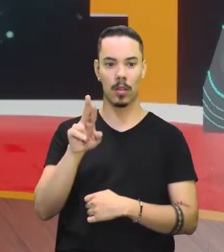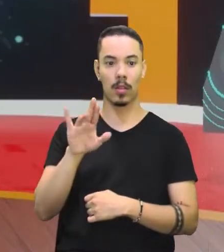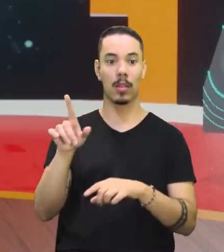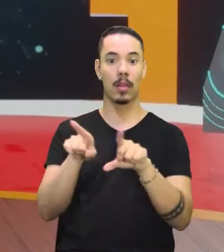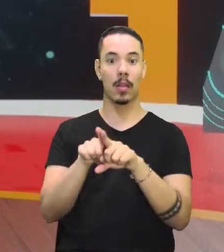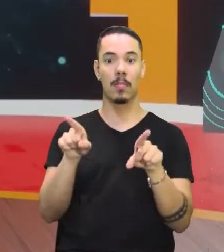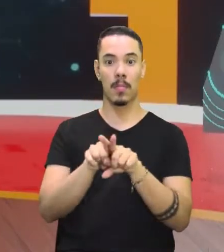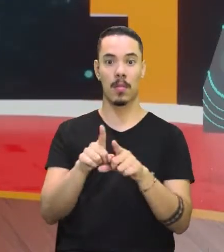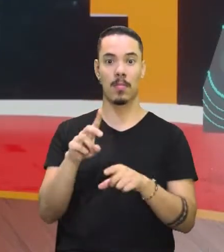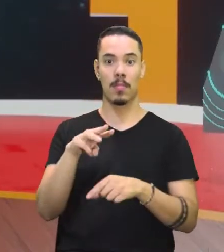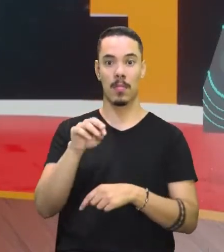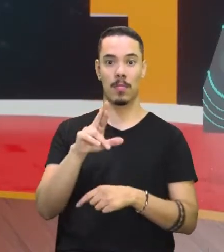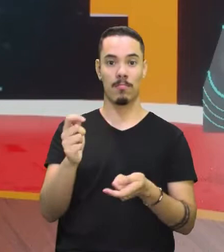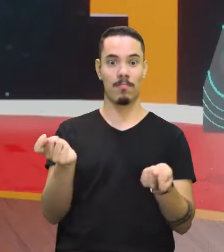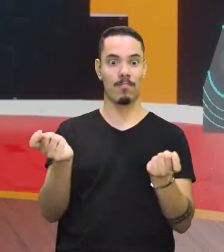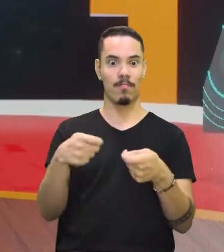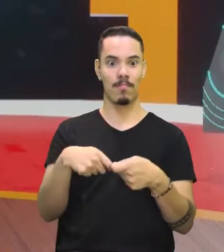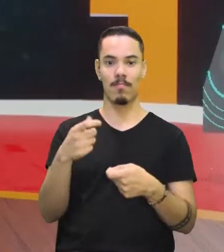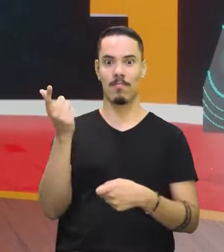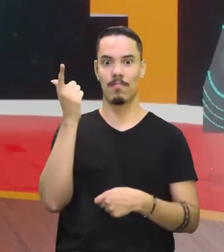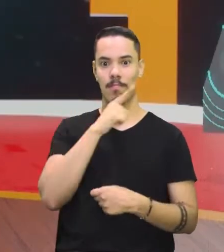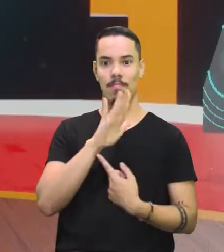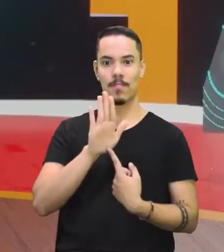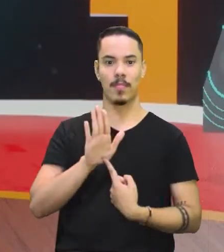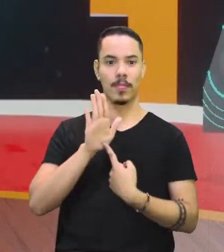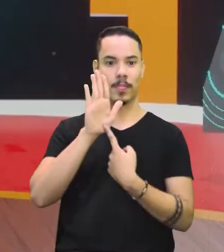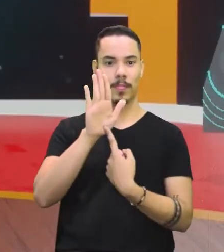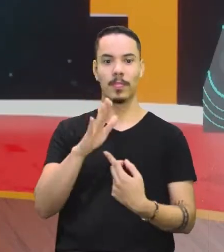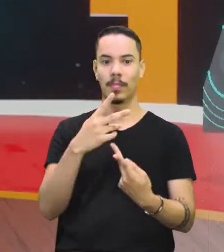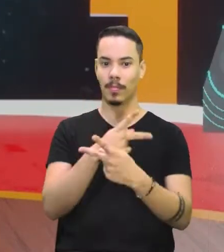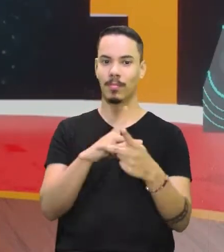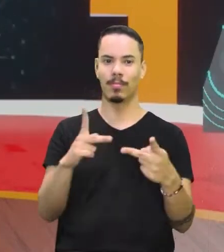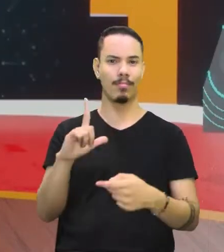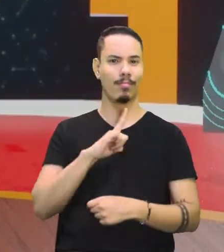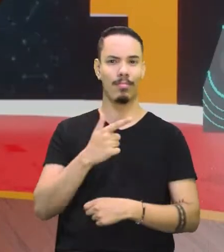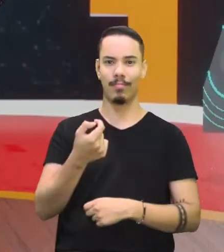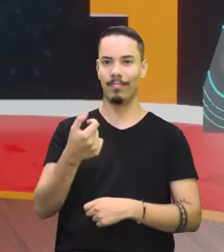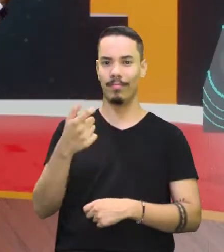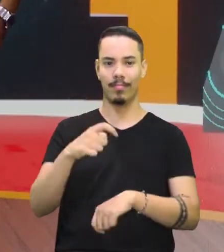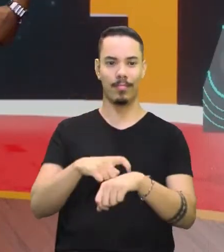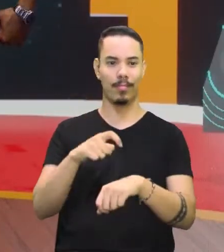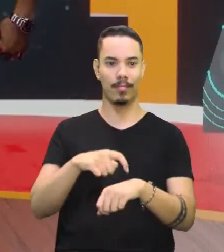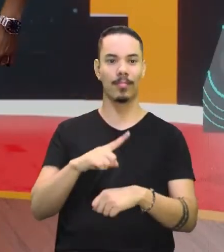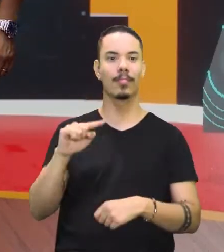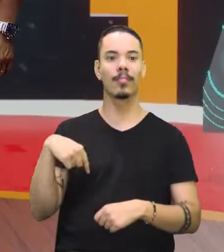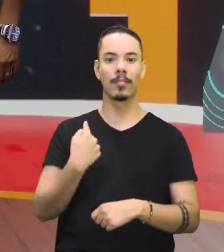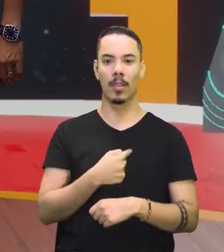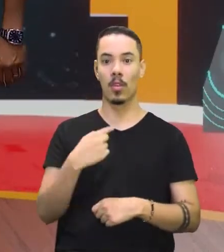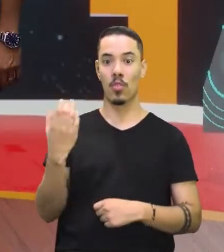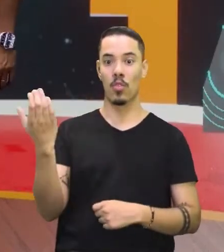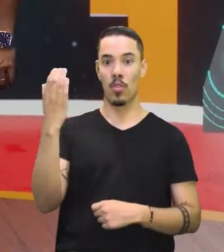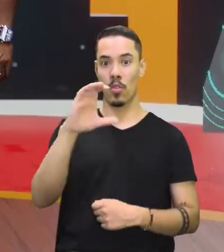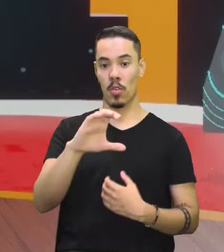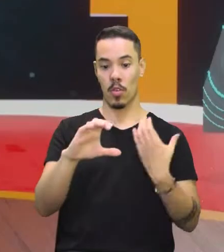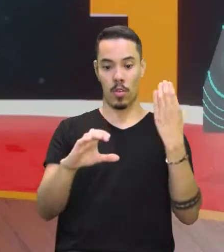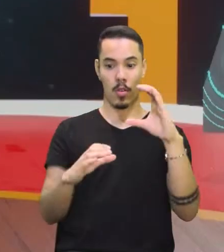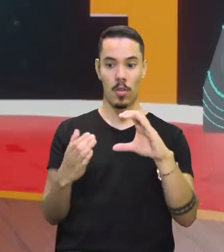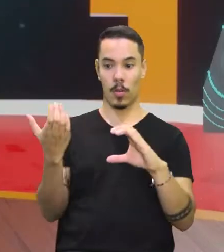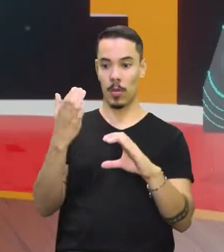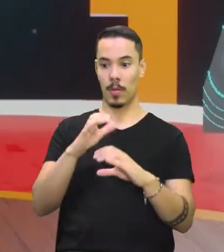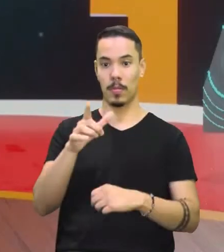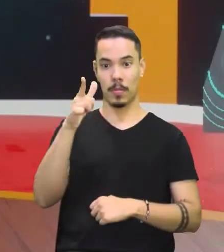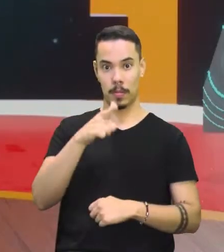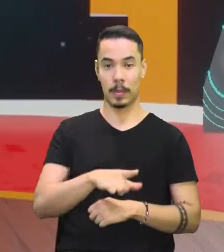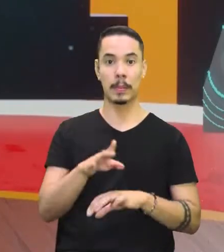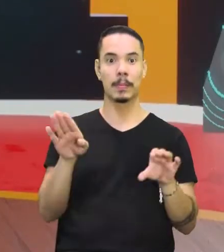possível para abordar vocês nas aulas. Como temos poucas aulas, então a gente vai inserir mais de uma por aula. Mas o que a gente pode fazer